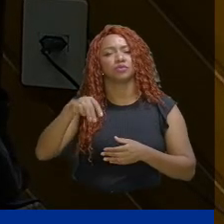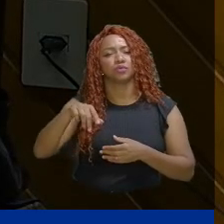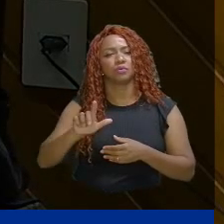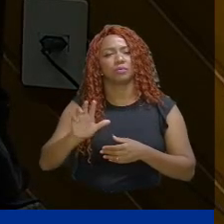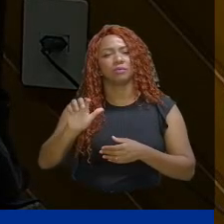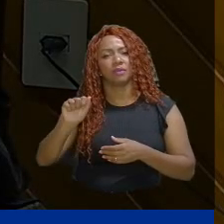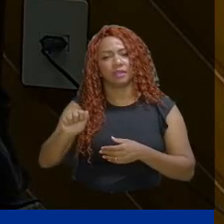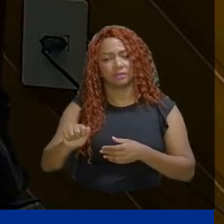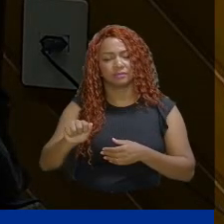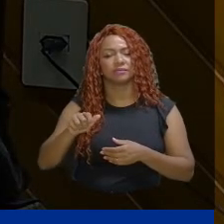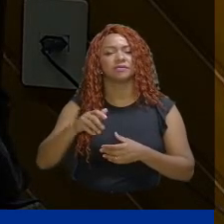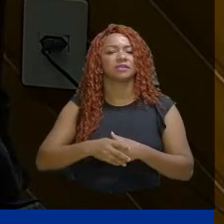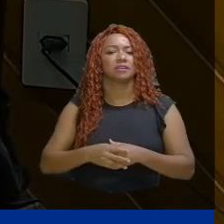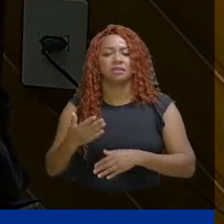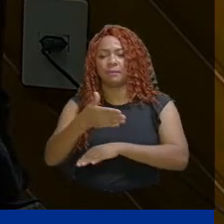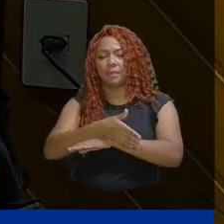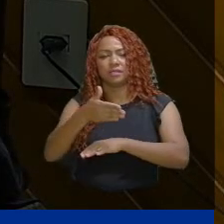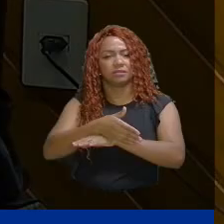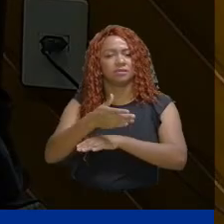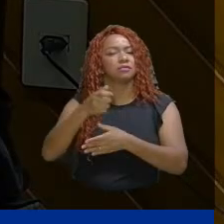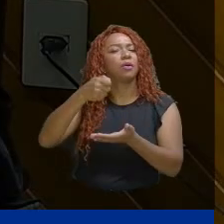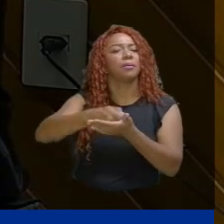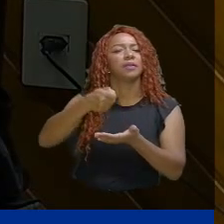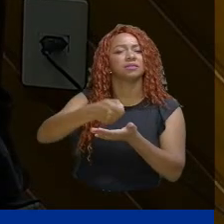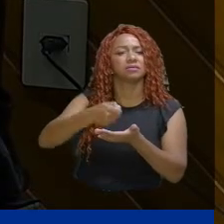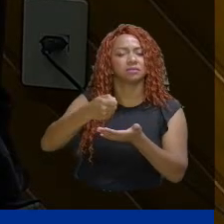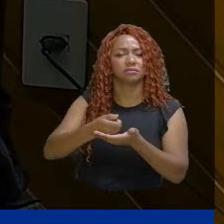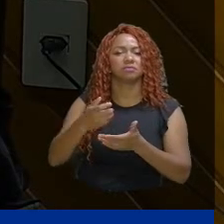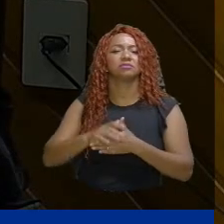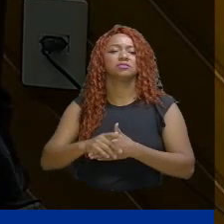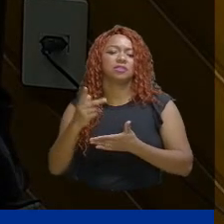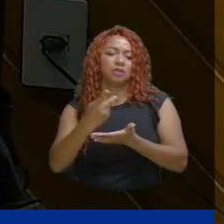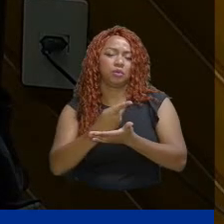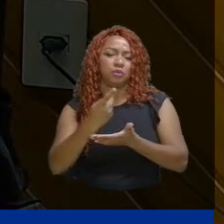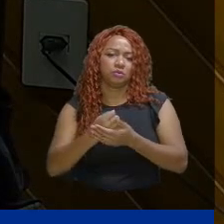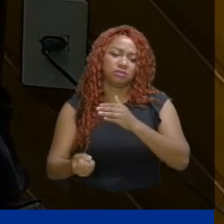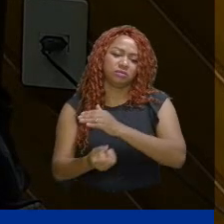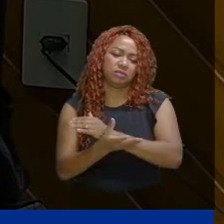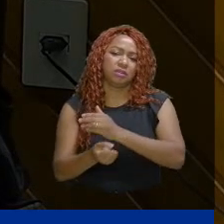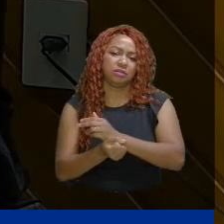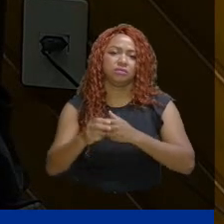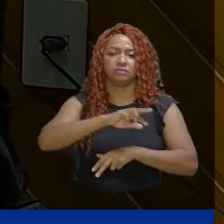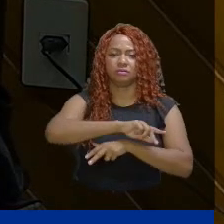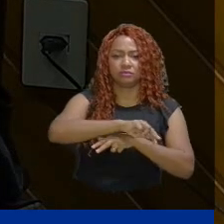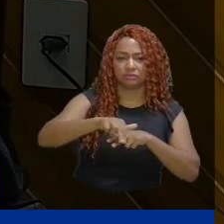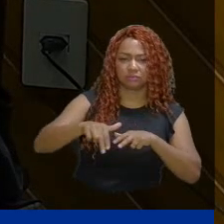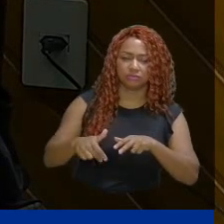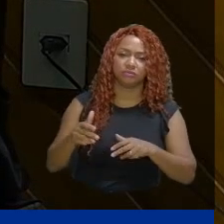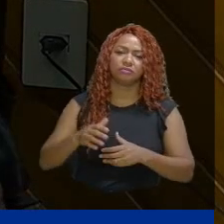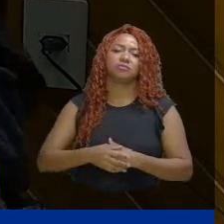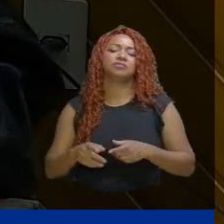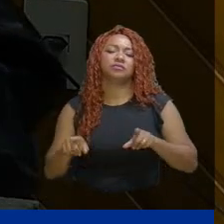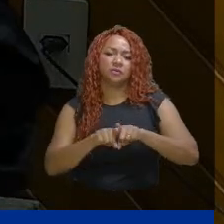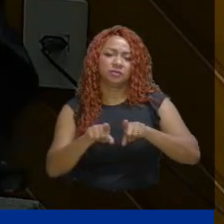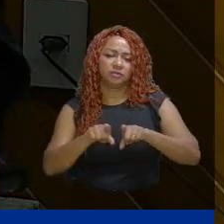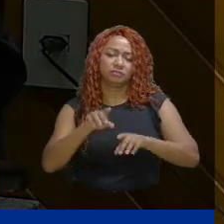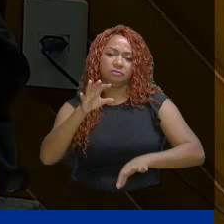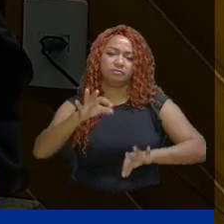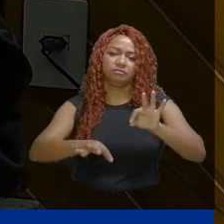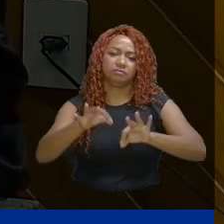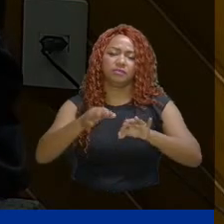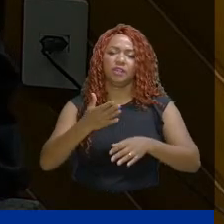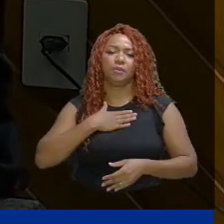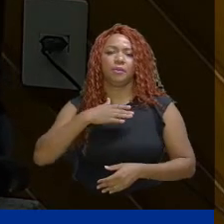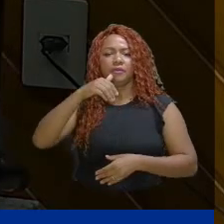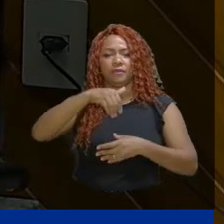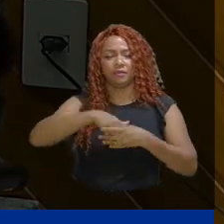sua participação ativa não é requisito essencial para a configuração da fraude à cota de gênero e as suas consequências jurídicas.